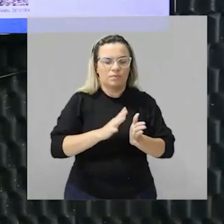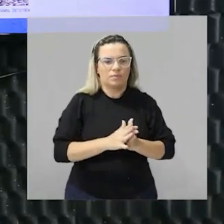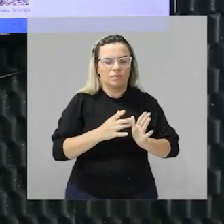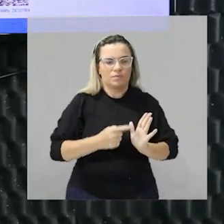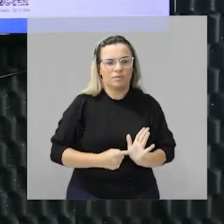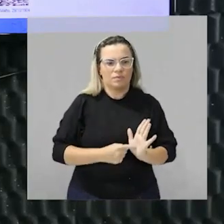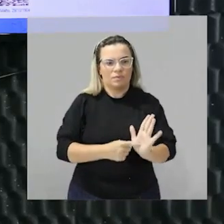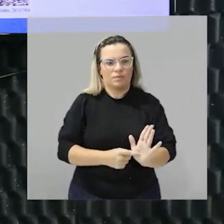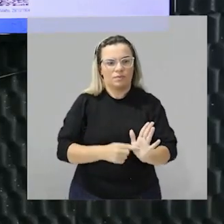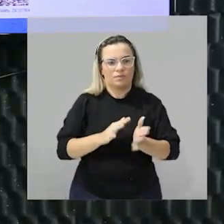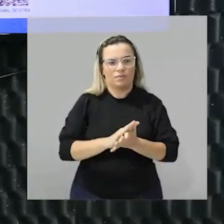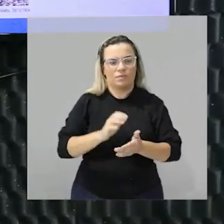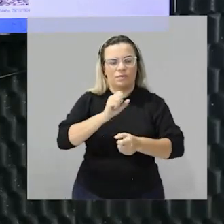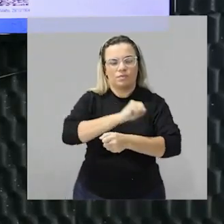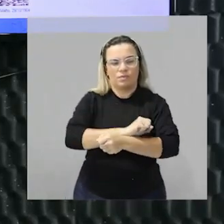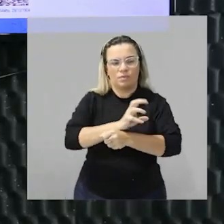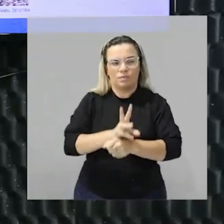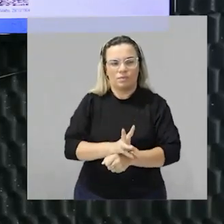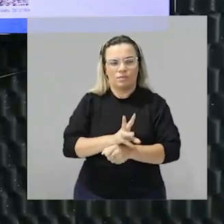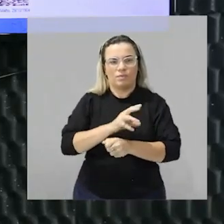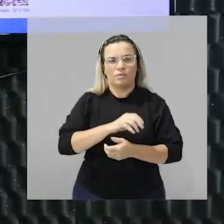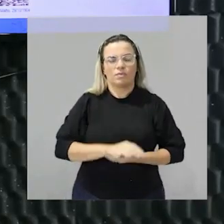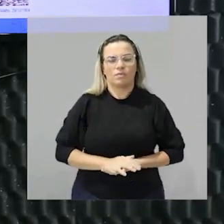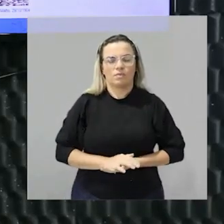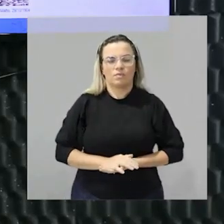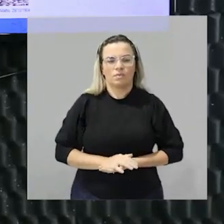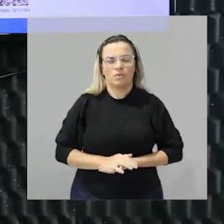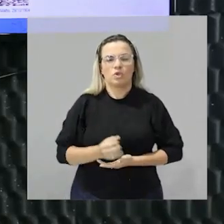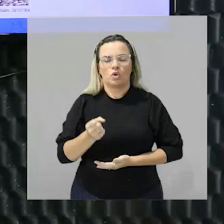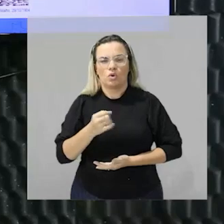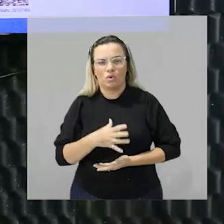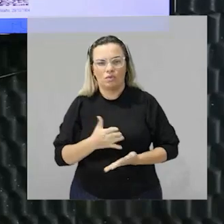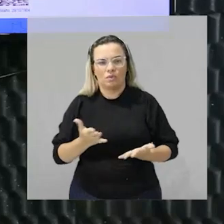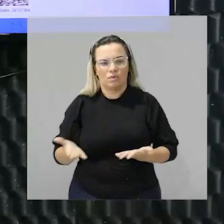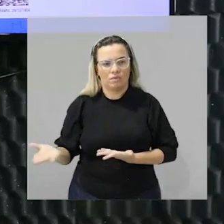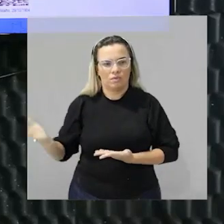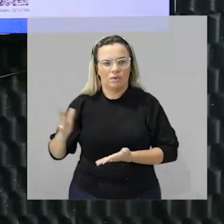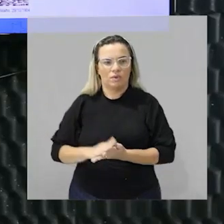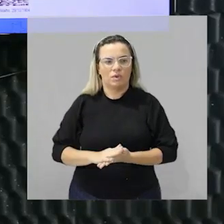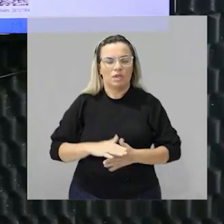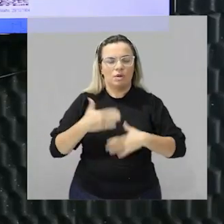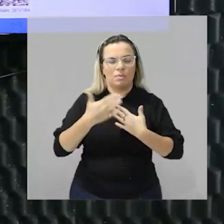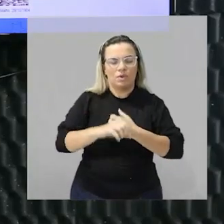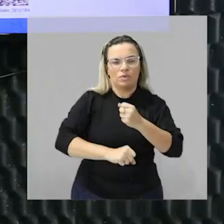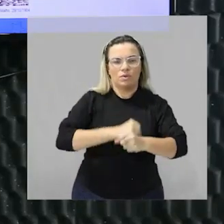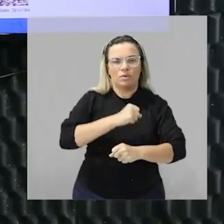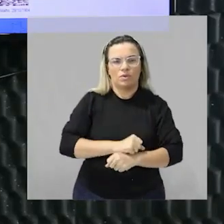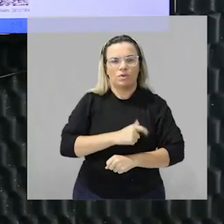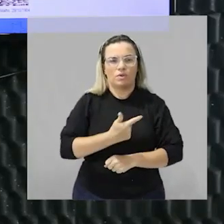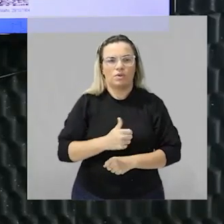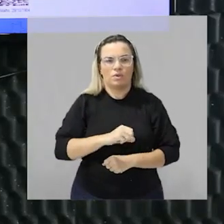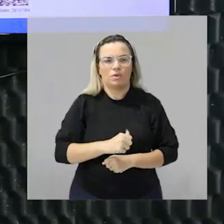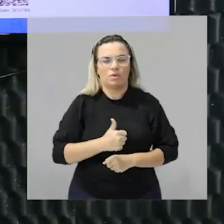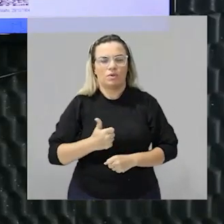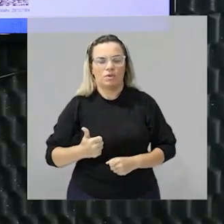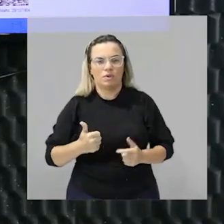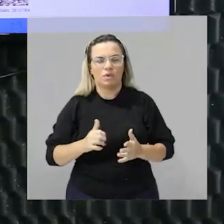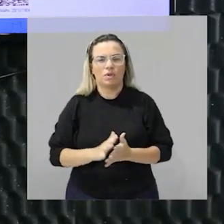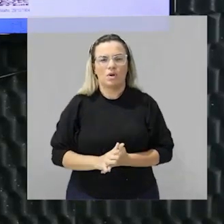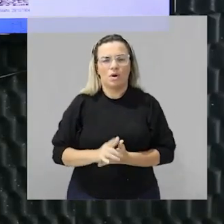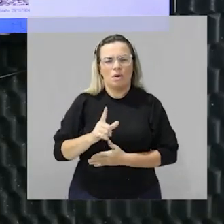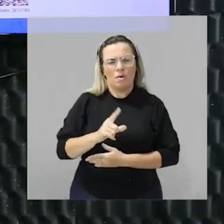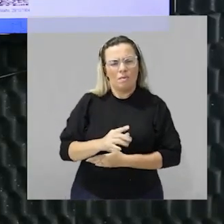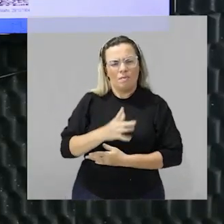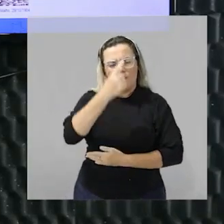aqui, que caiu da UEMA, uma questão bem recente, caiu na prova de 2021, ela nos mostra uma pequena